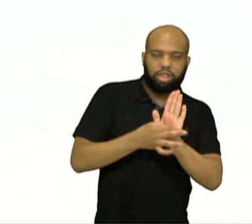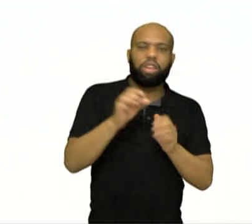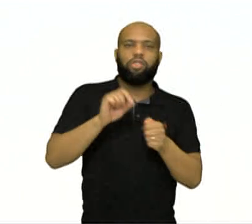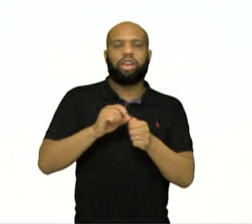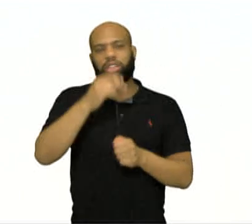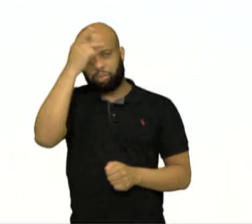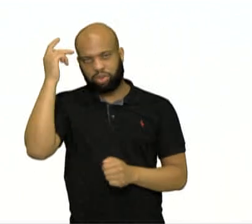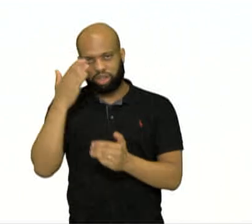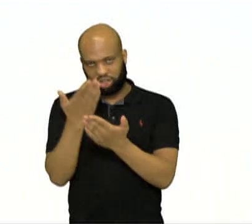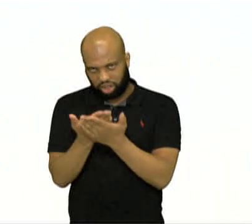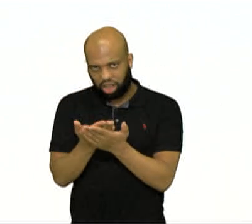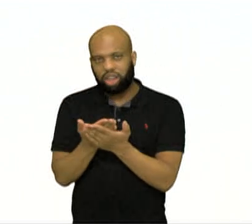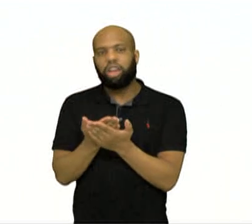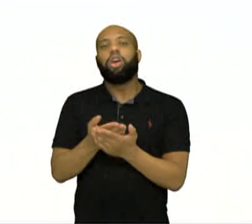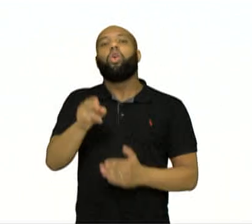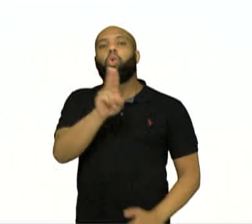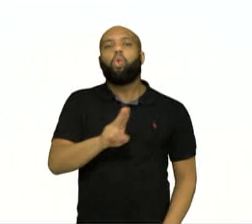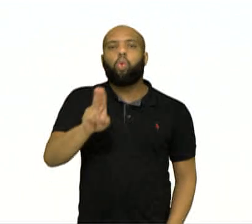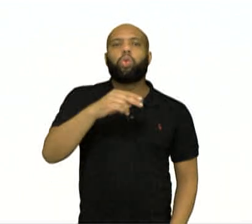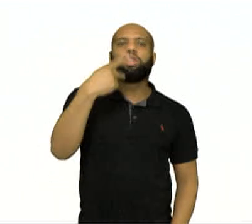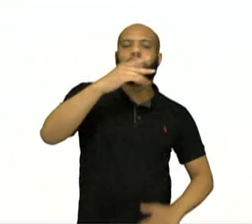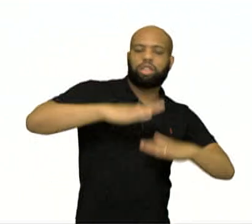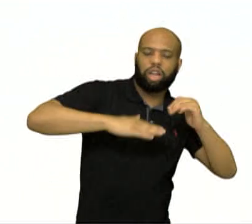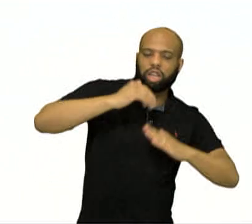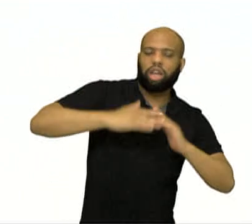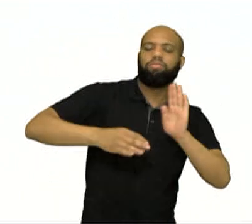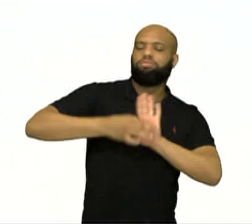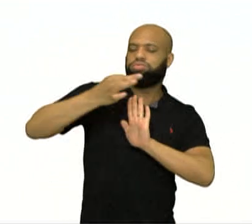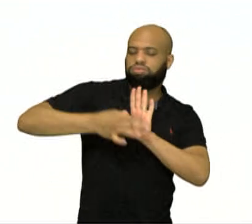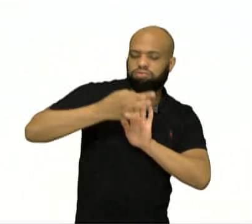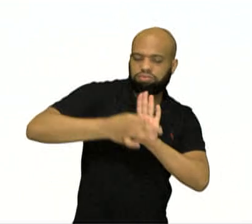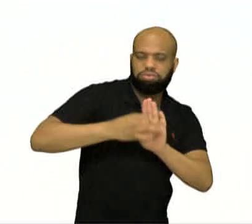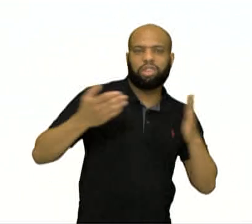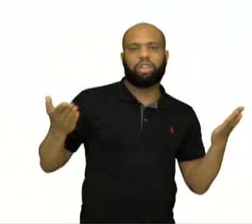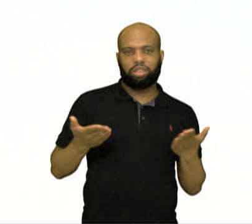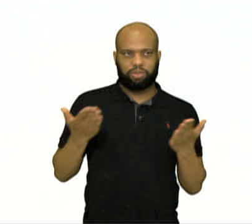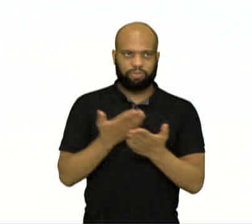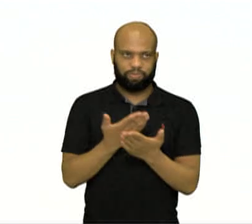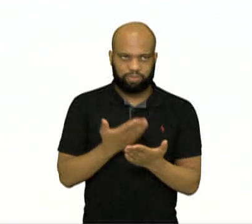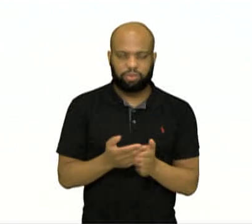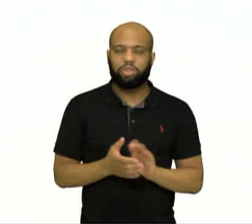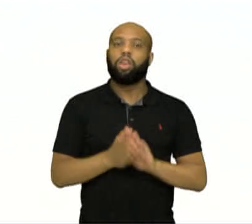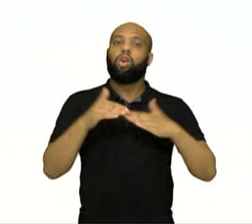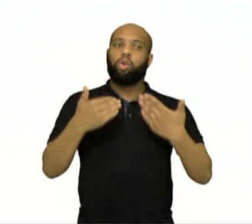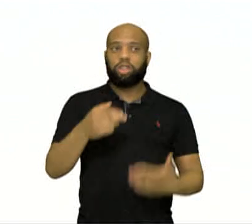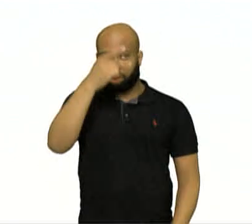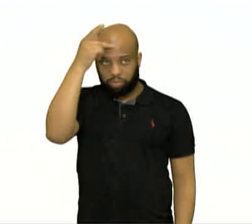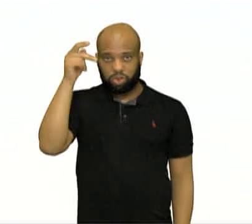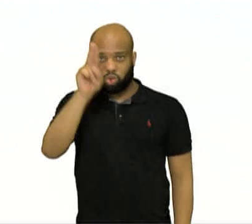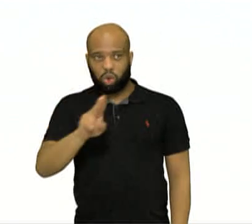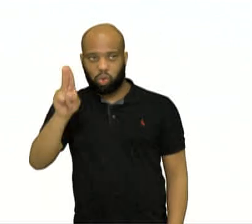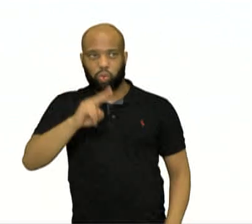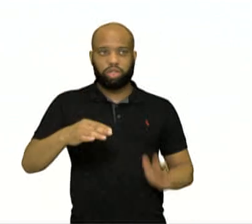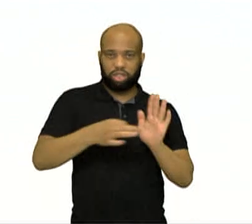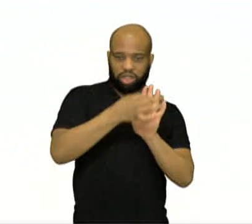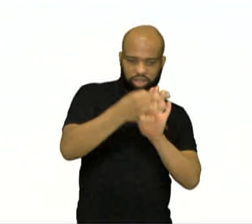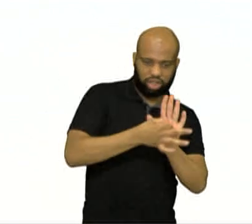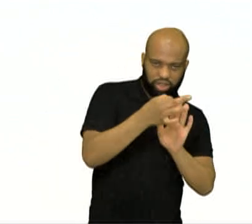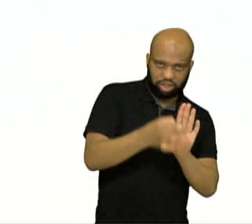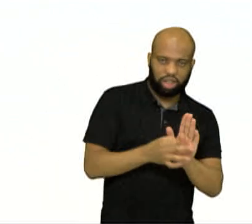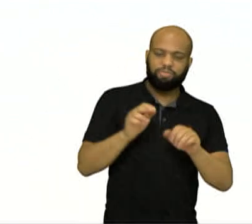outro. Use da sua habilidade argumentativa, a gente está vendo aqui. Né? Para isso, o autor se utiliza de argumentos